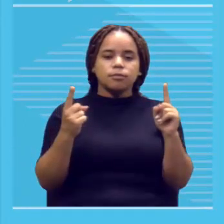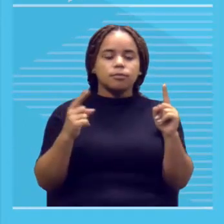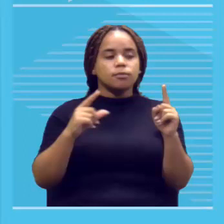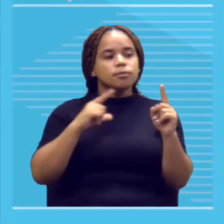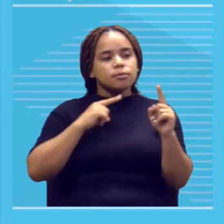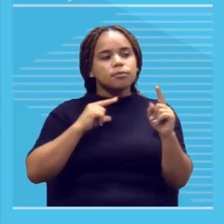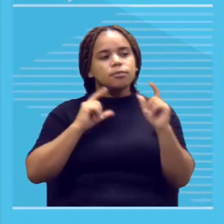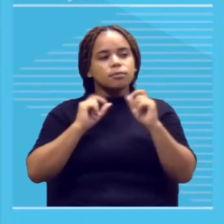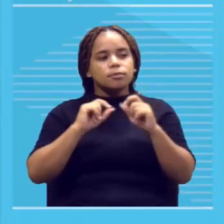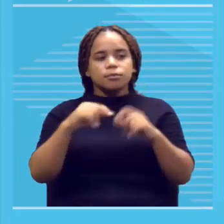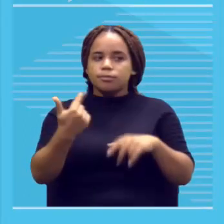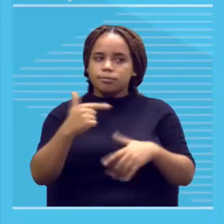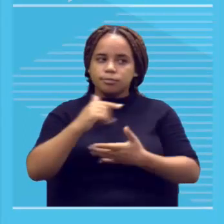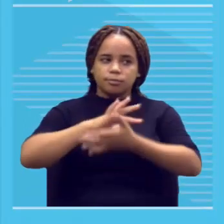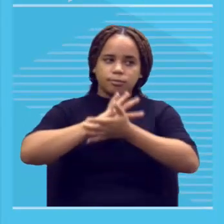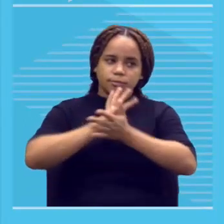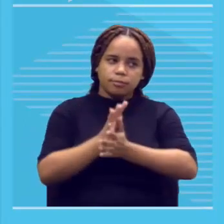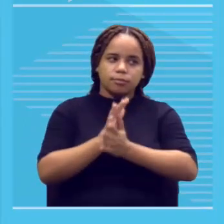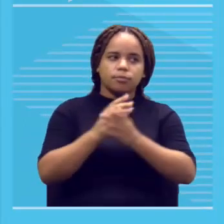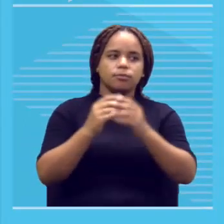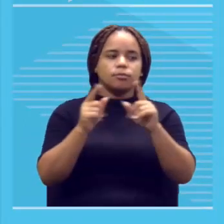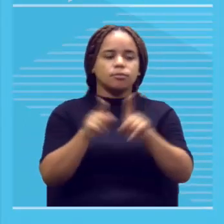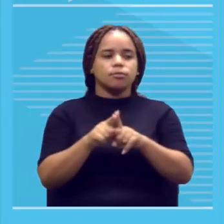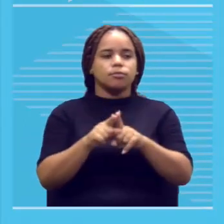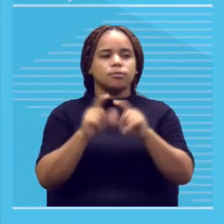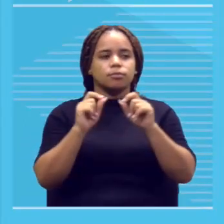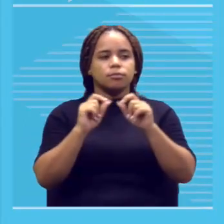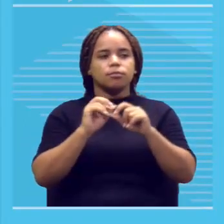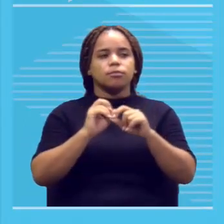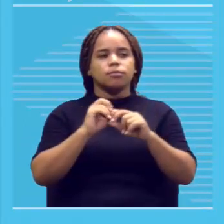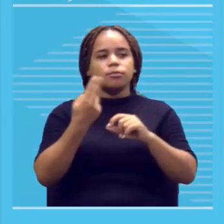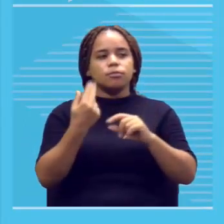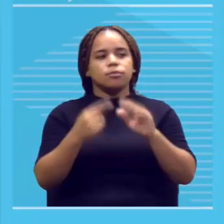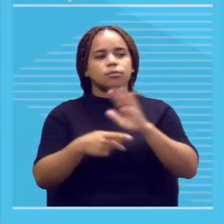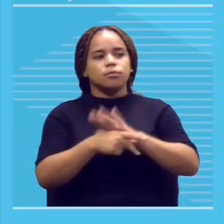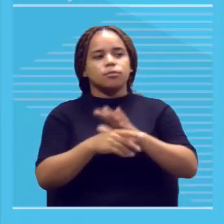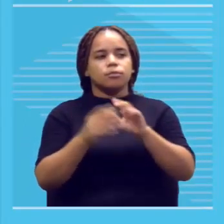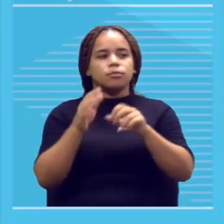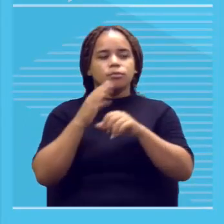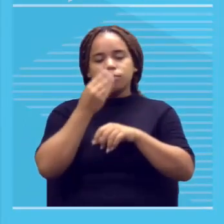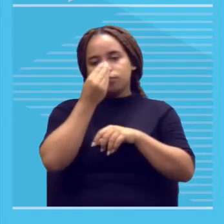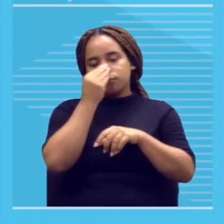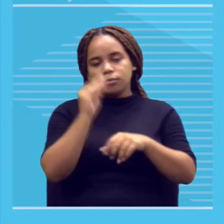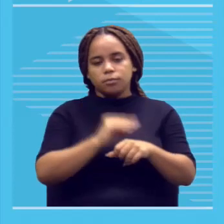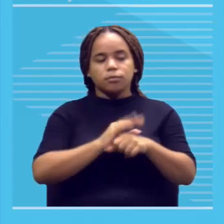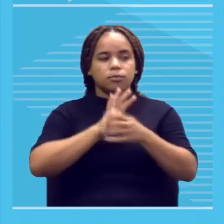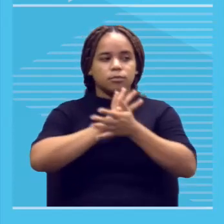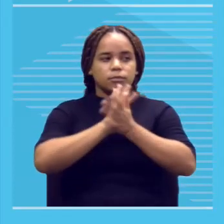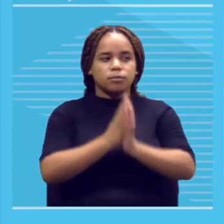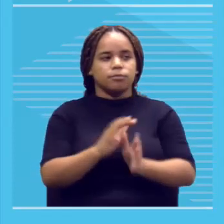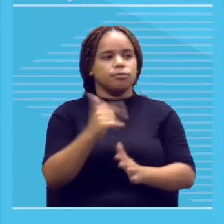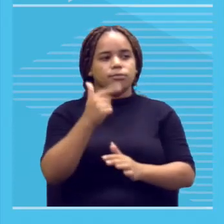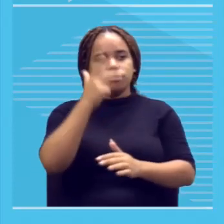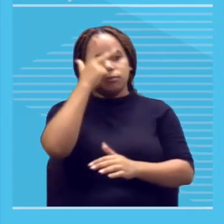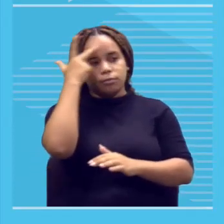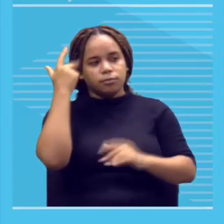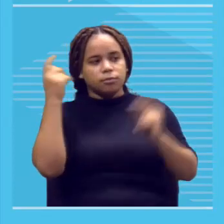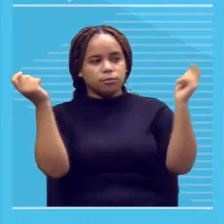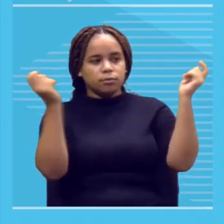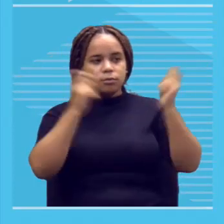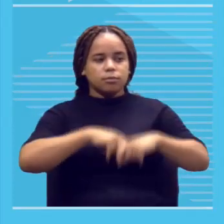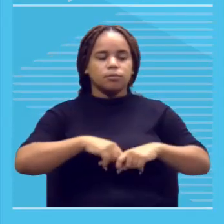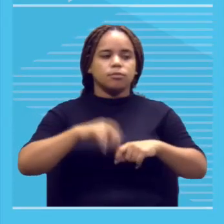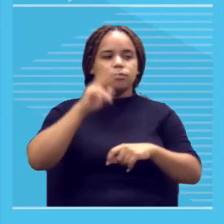entre os que não tem preconceitos ou os fone de lado não há pessoas que